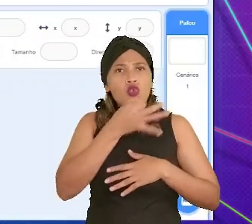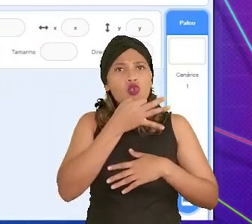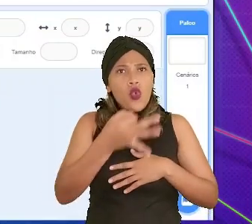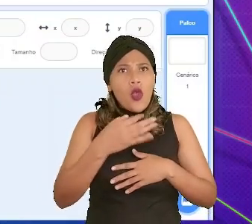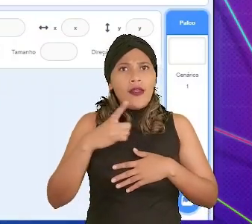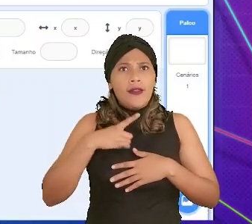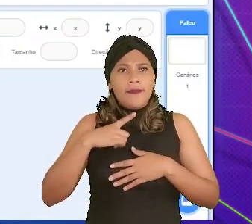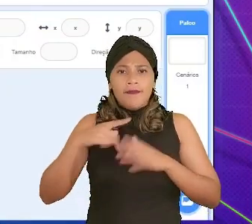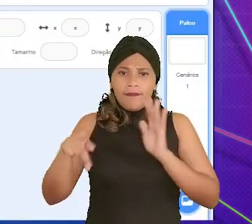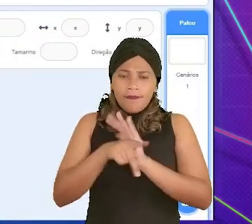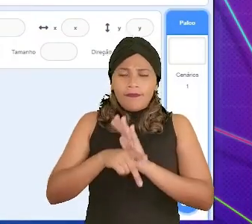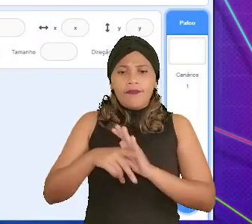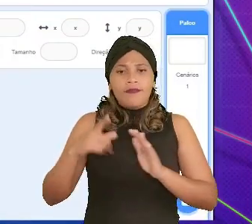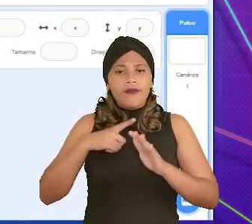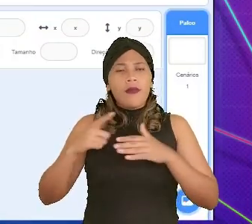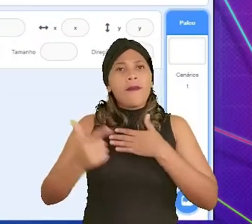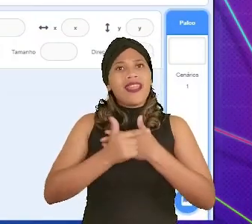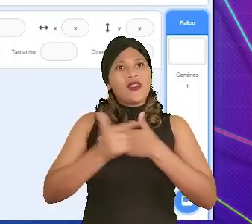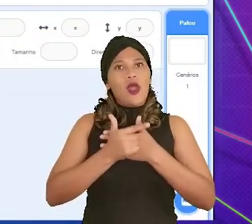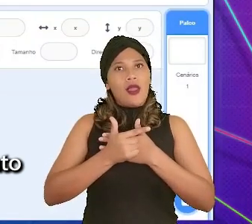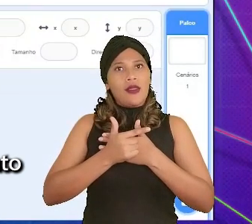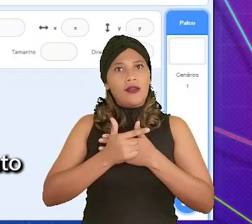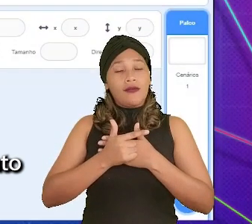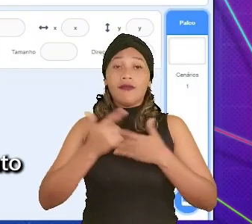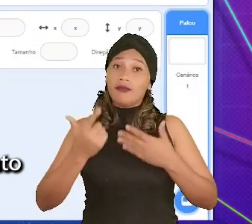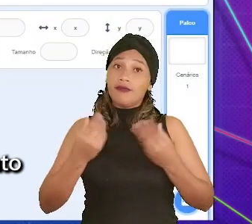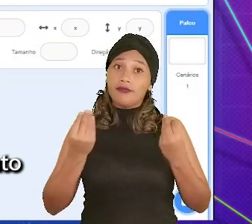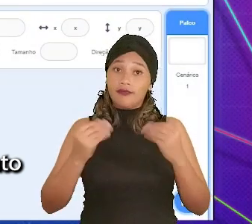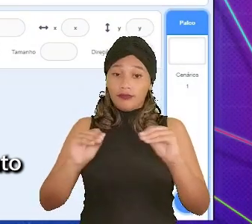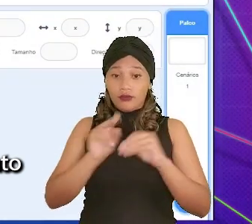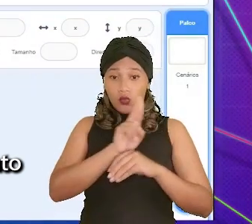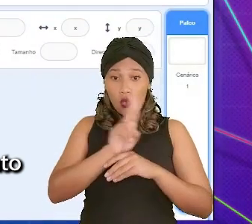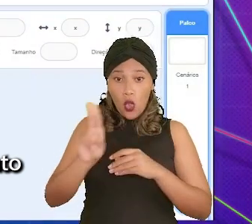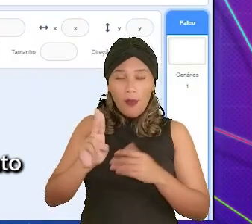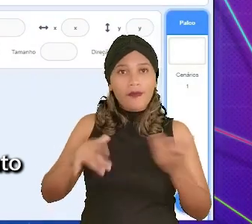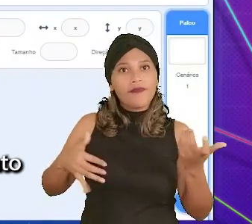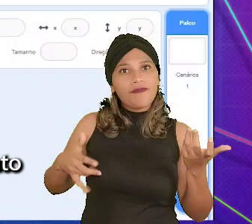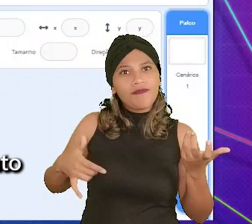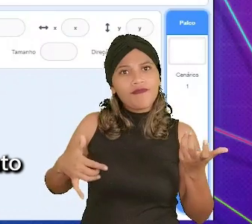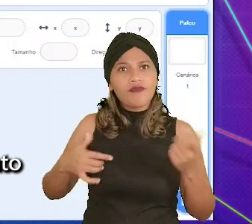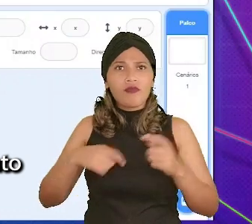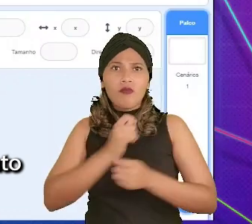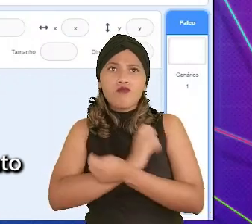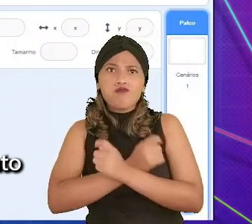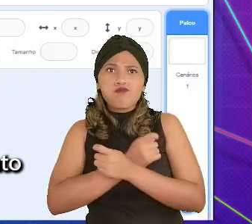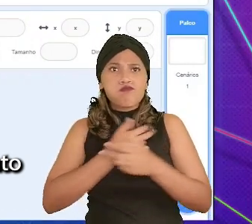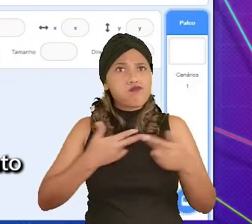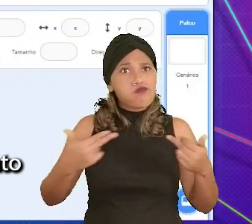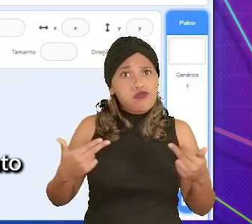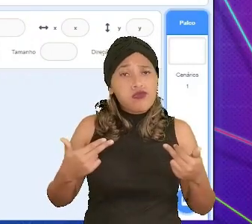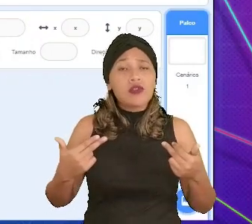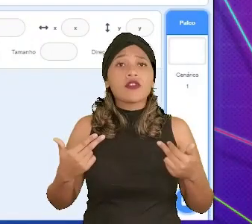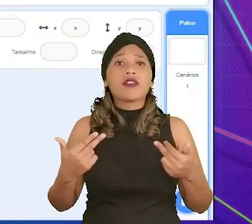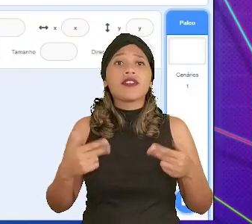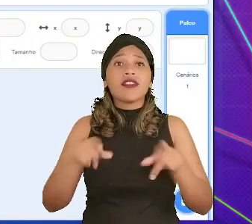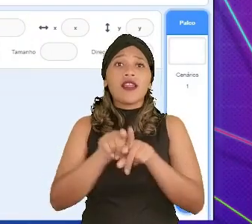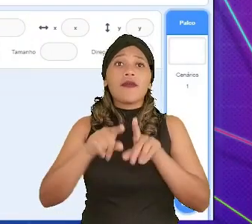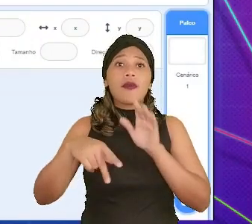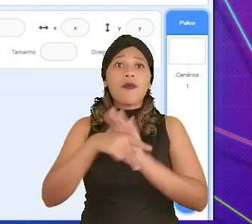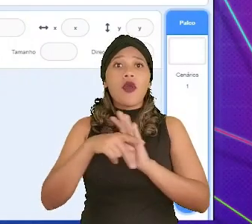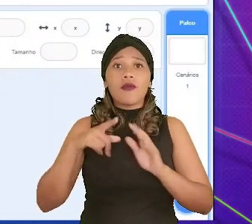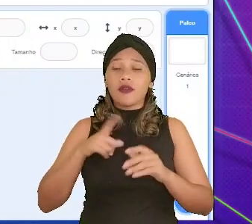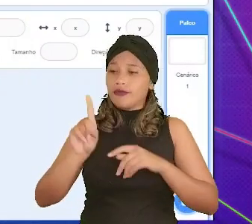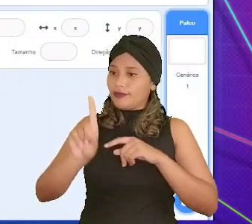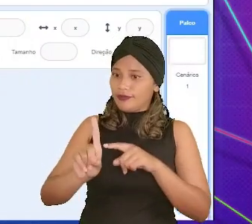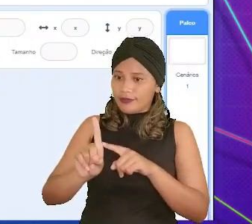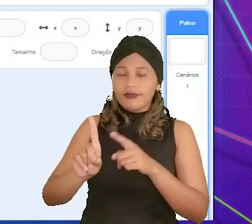sons sejam emitidos a partir dos personagens, onde podemos inserir o nome do instrumento que queremos usar na sprite e, quando o